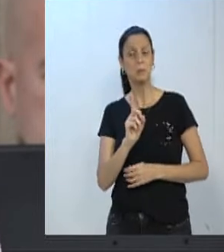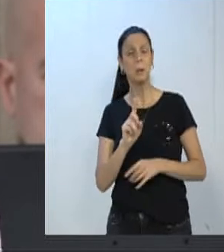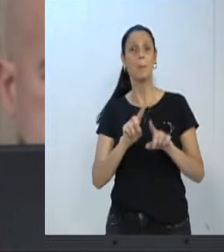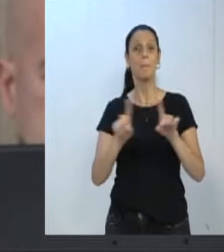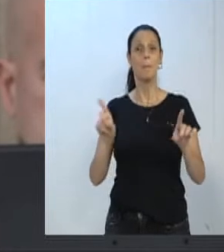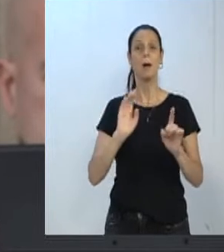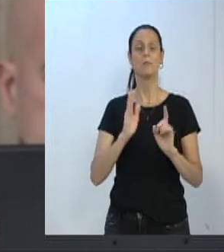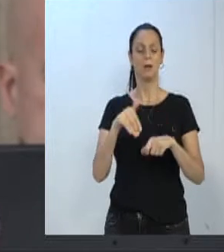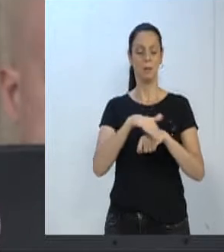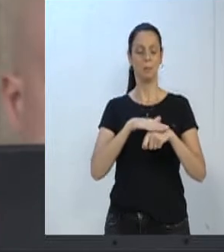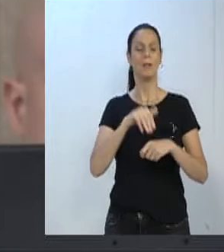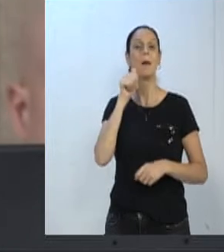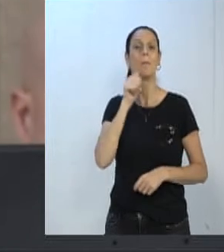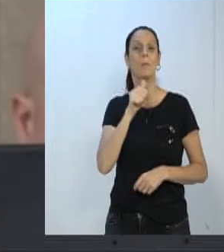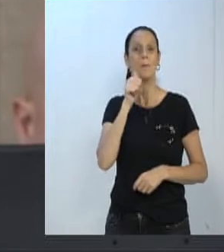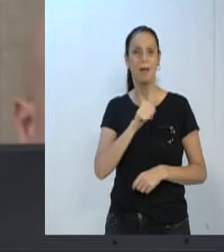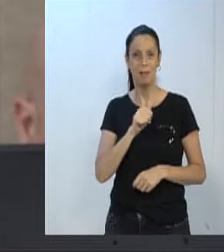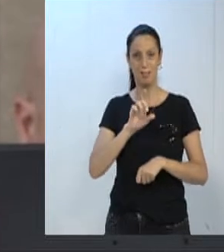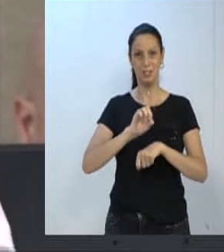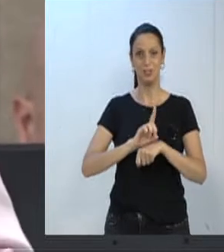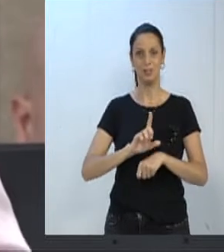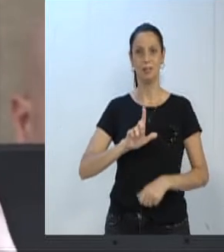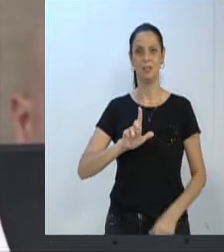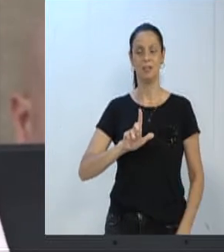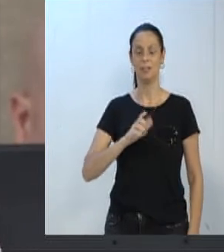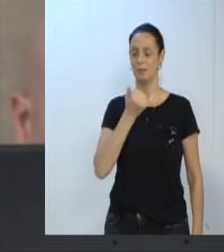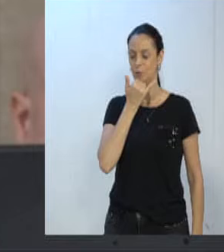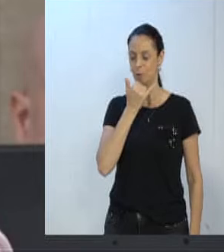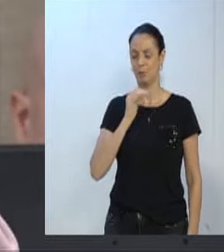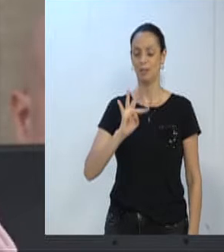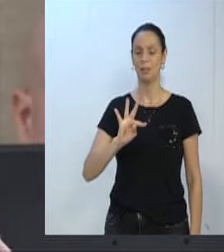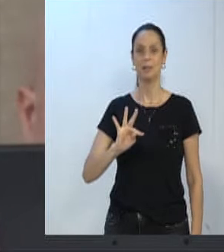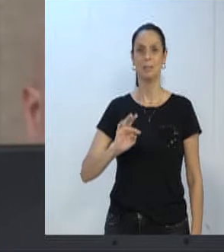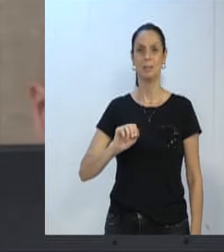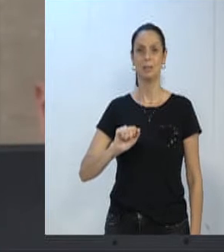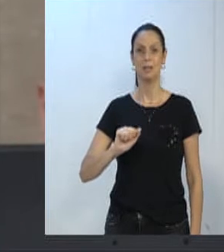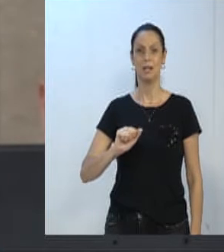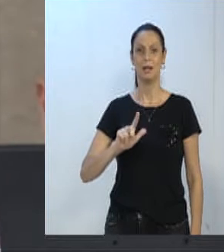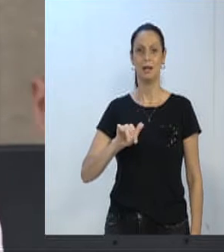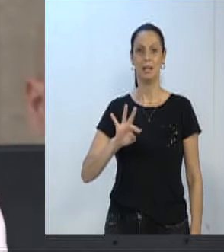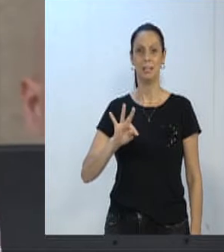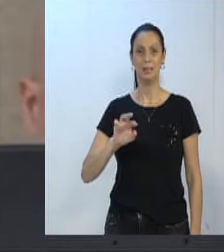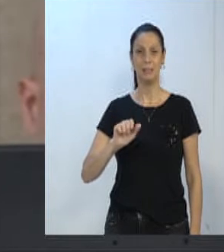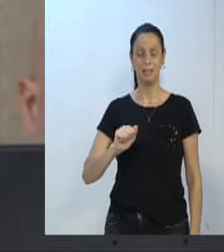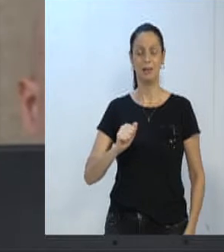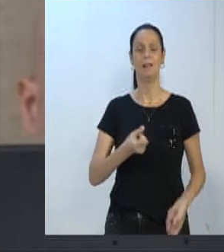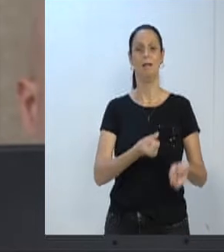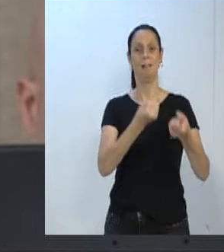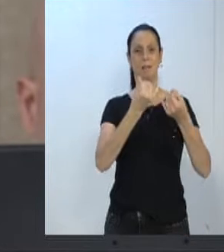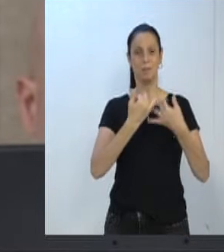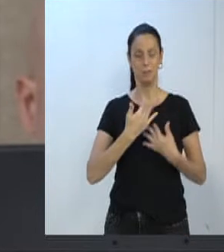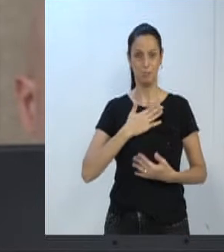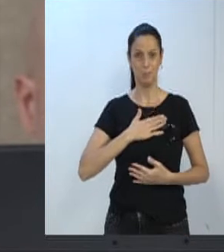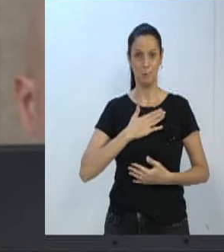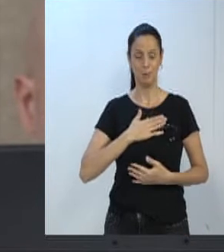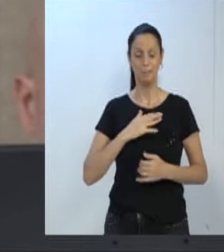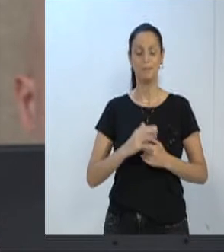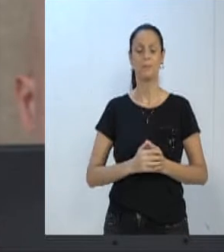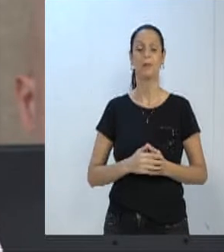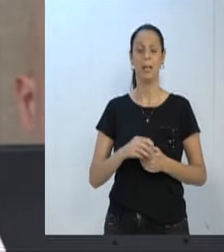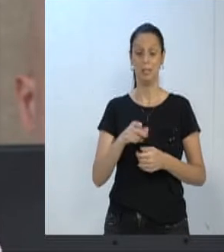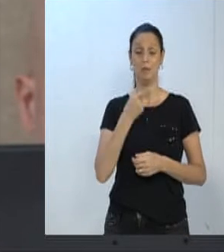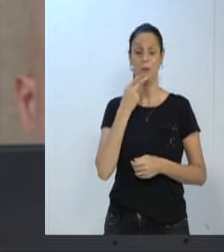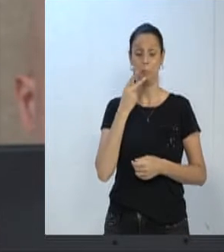diretora Talita que foi Vitoriosa ontem no plano de gestão dela e ela comentou Inclusive a comunidade cobra muito sobre isso e eu falei para ela